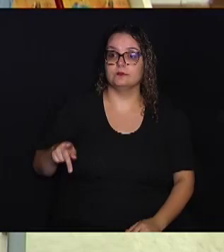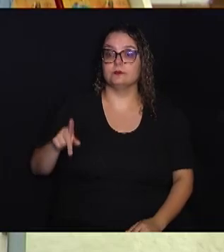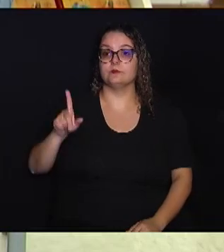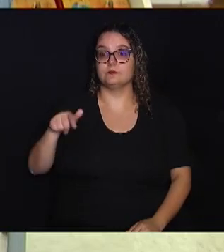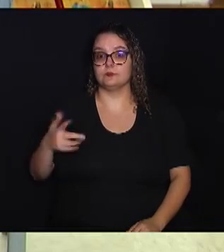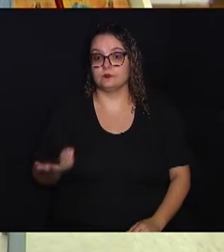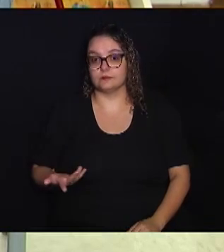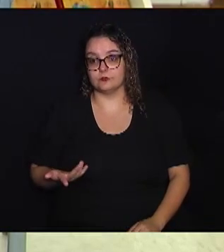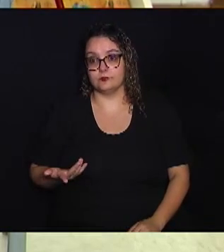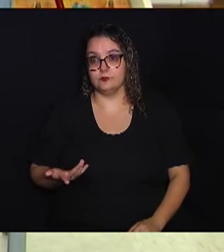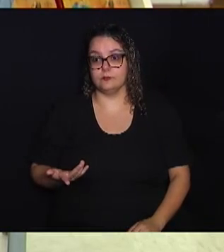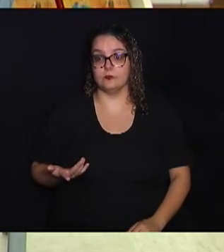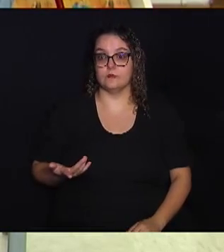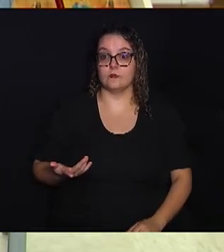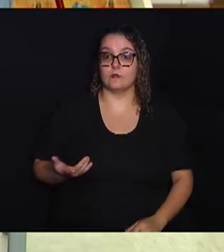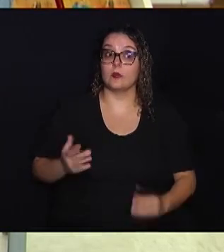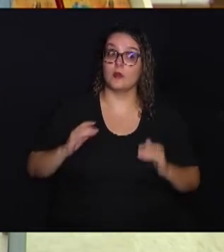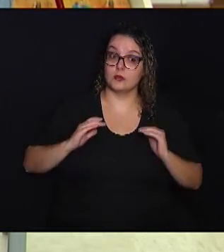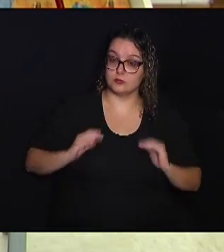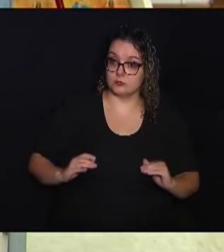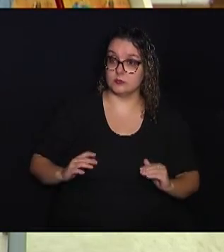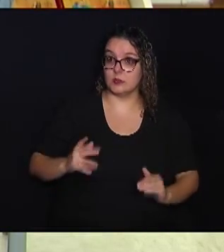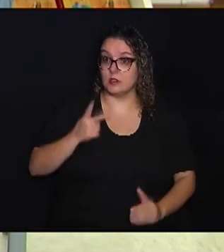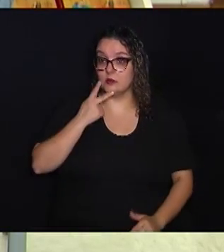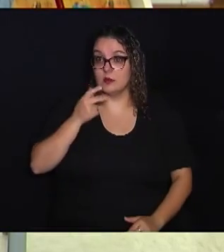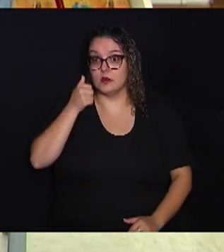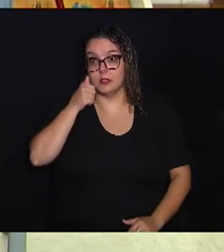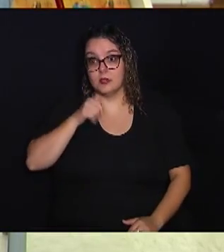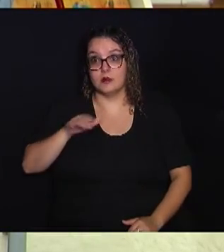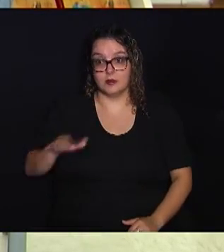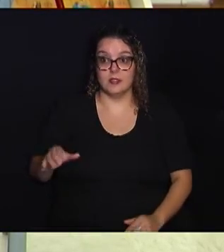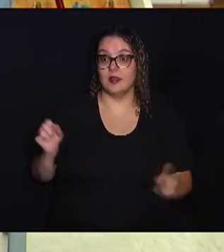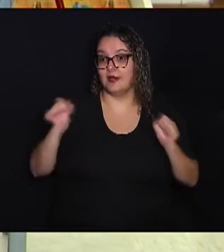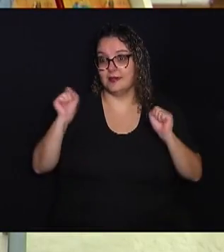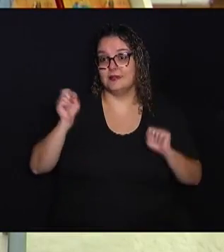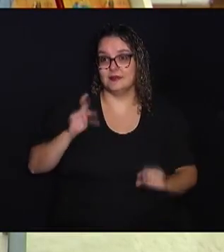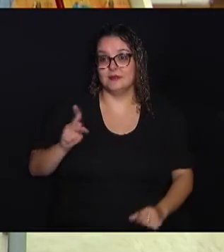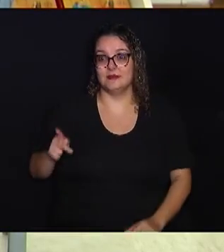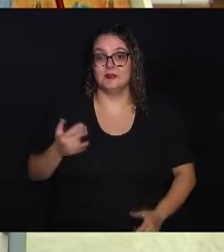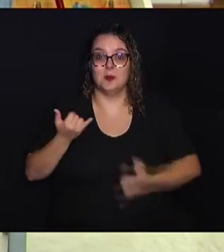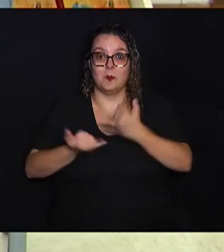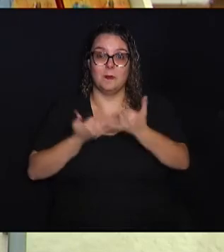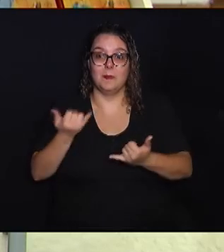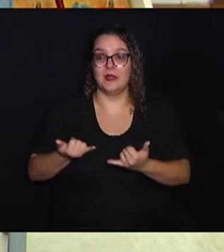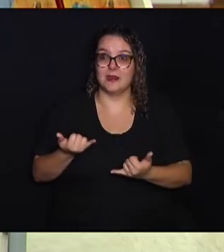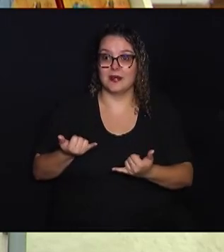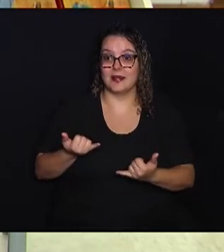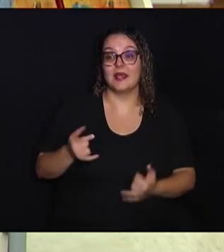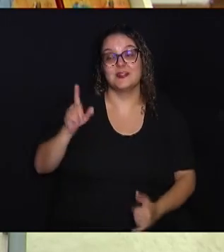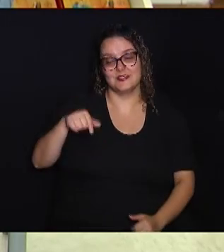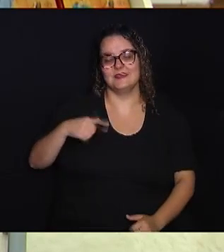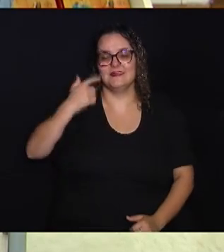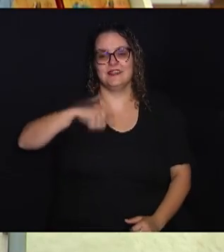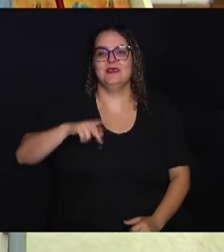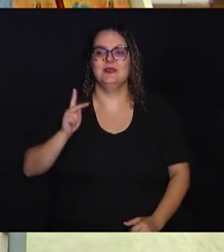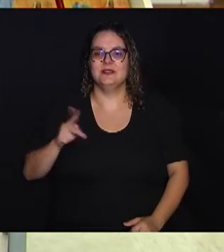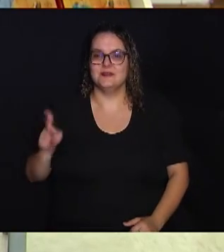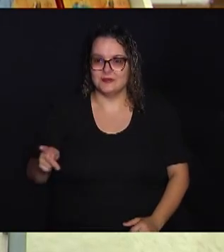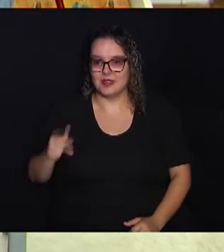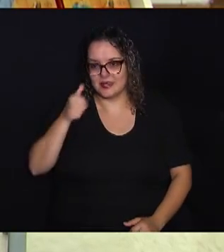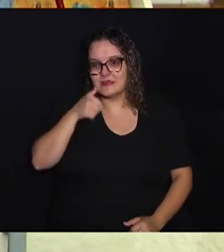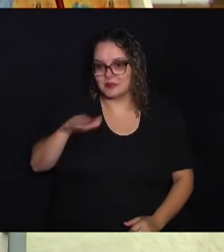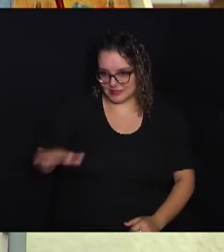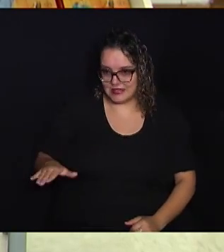tendo até um comportamento, eu falo que as meninas adoram ser professora, brincar de professora, né? Mas ela tem essa